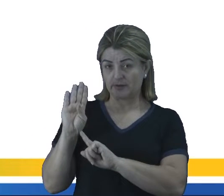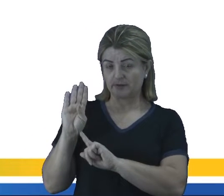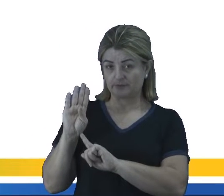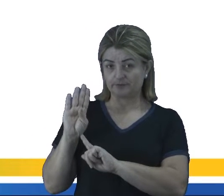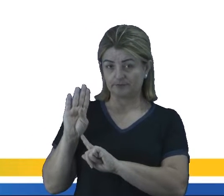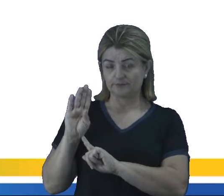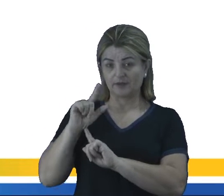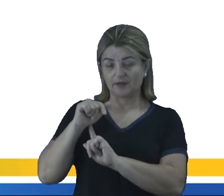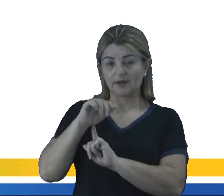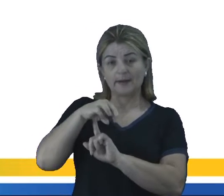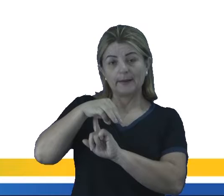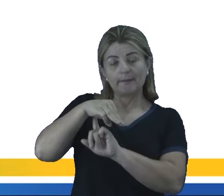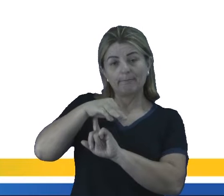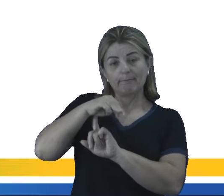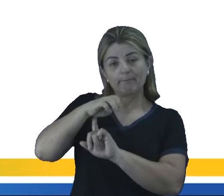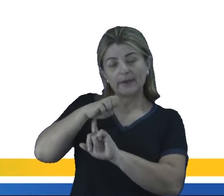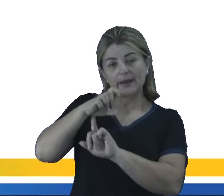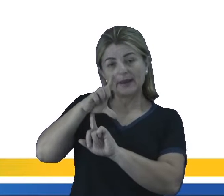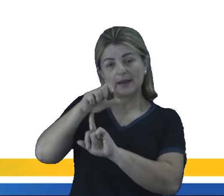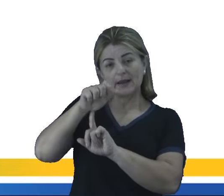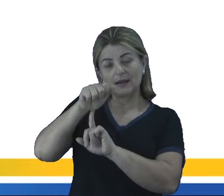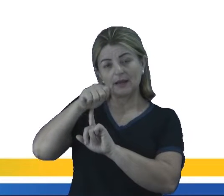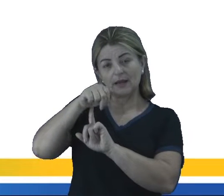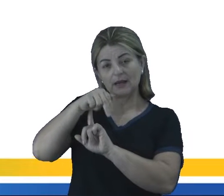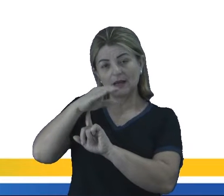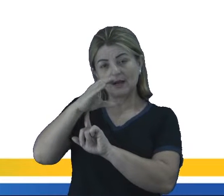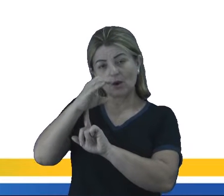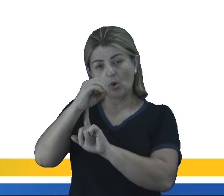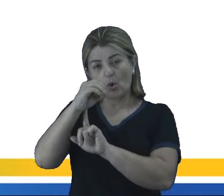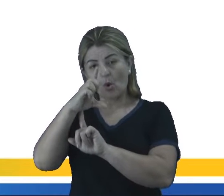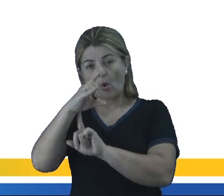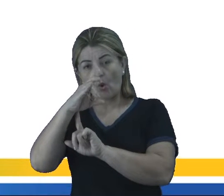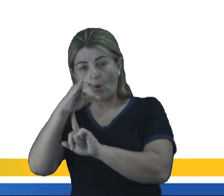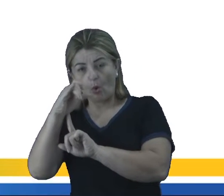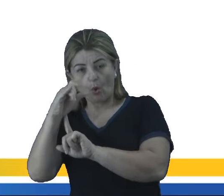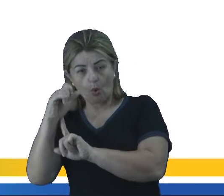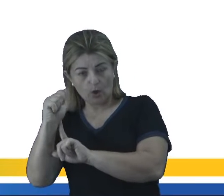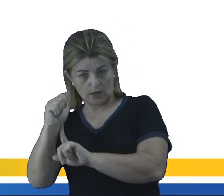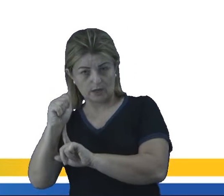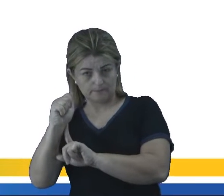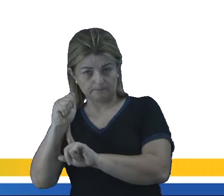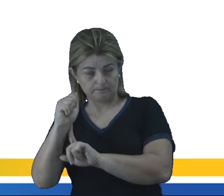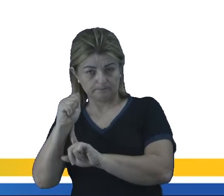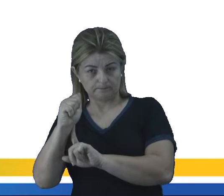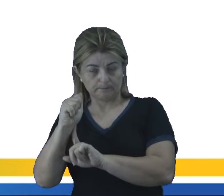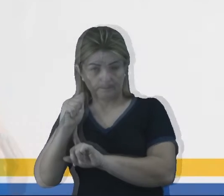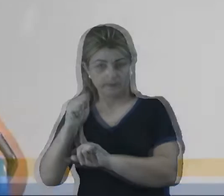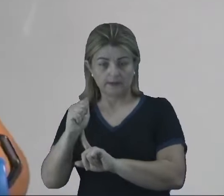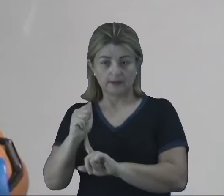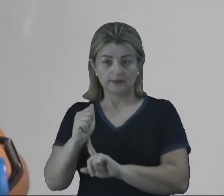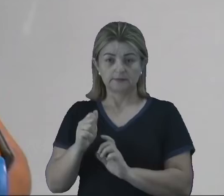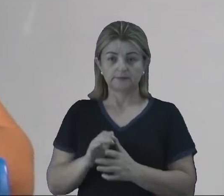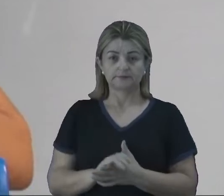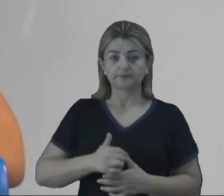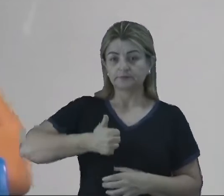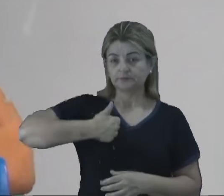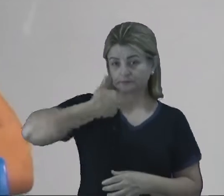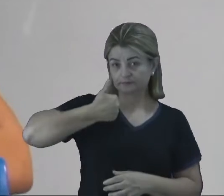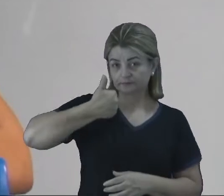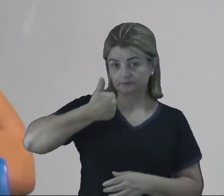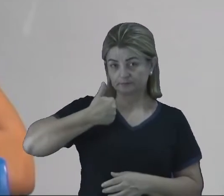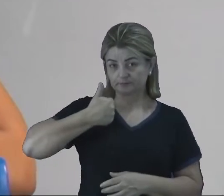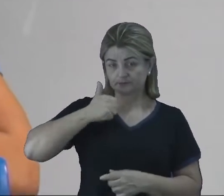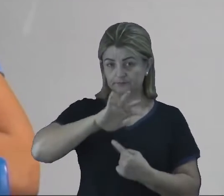textos. Pensando nisso, para esta aula, eu delineei um plano diferente. Não vamos começar romantismo, né, essa